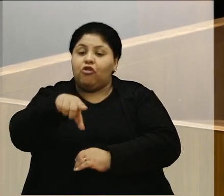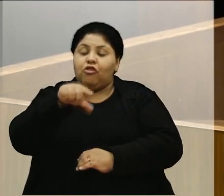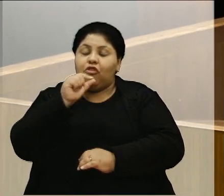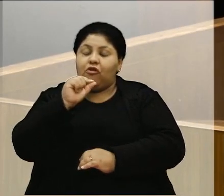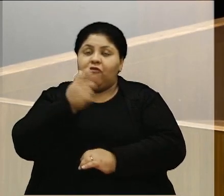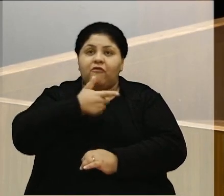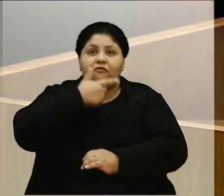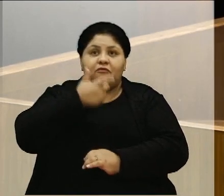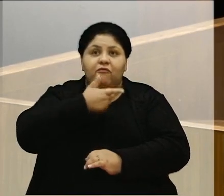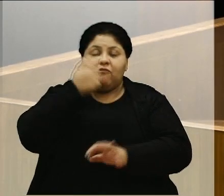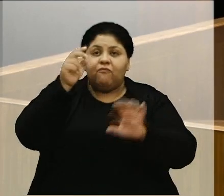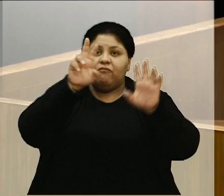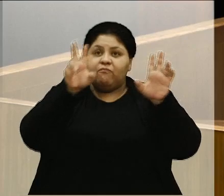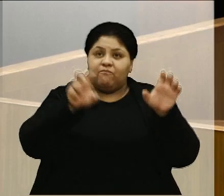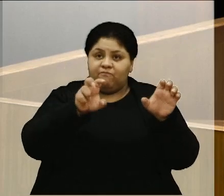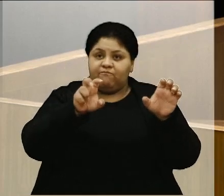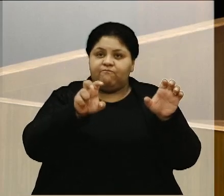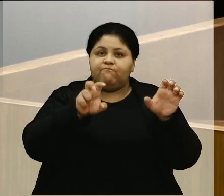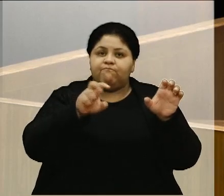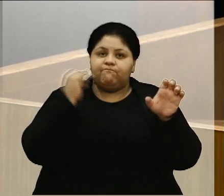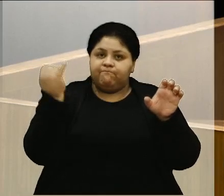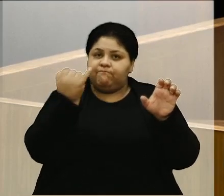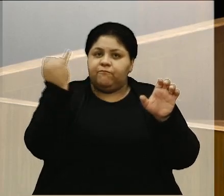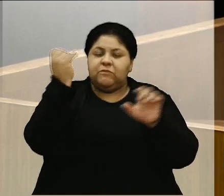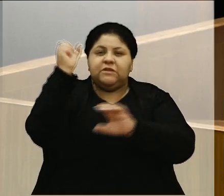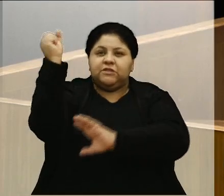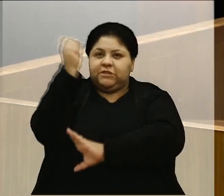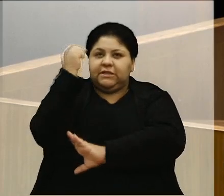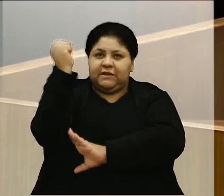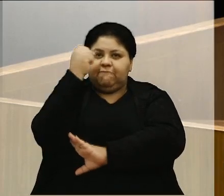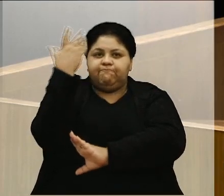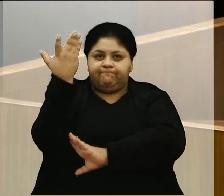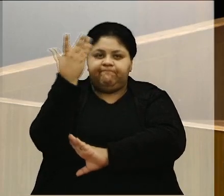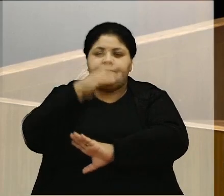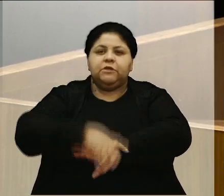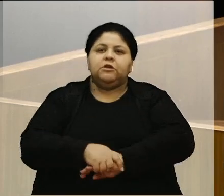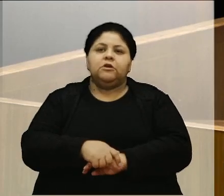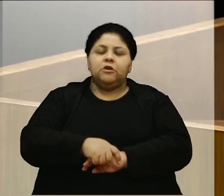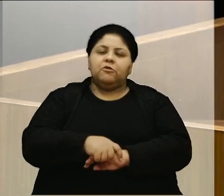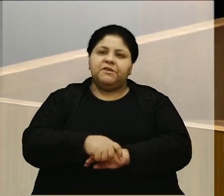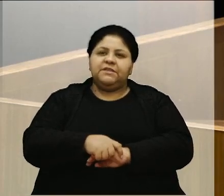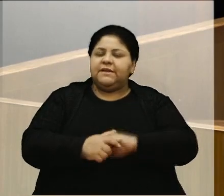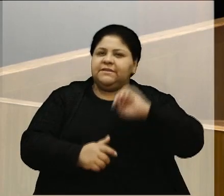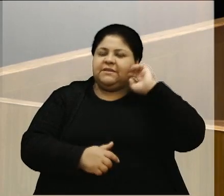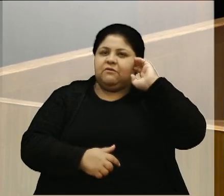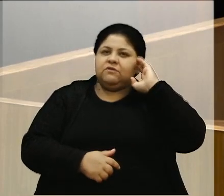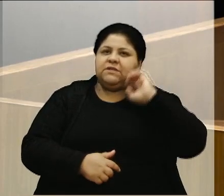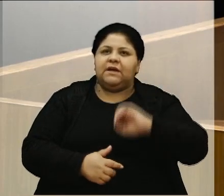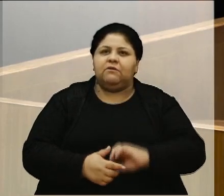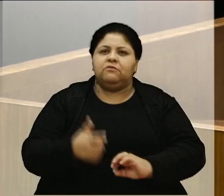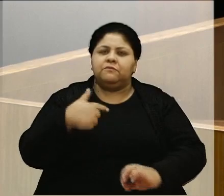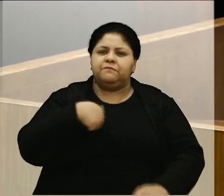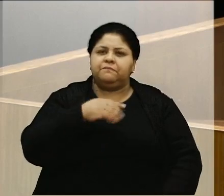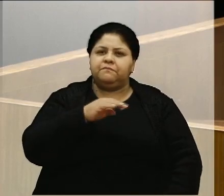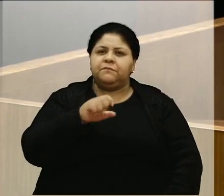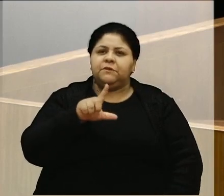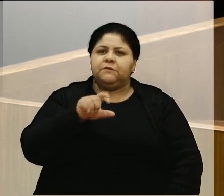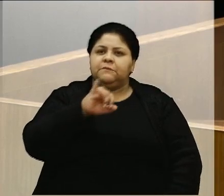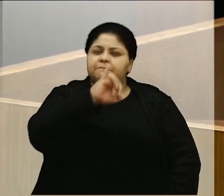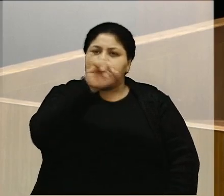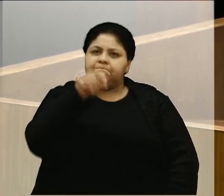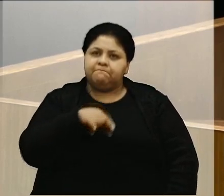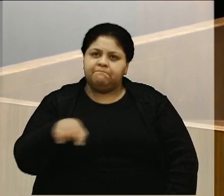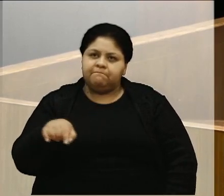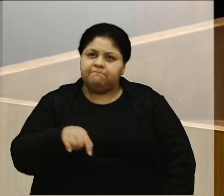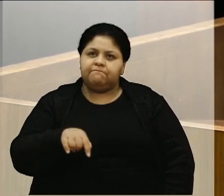falando desse assunto tão urgente e grave. Exatamente. Então, eu sou a Celis Friso, gestora de